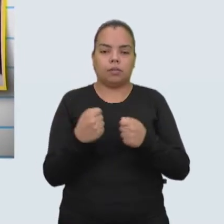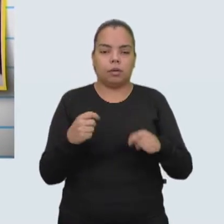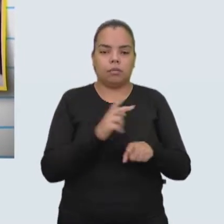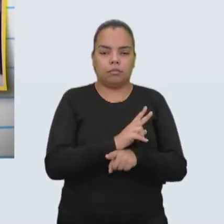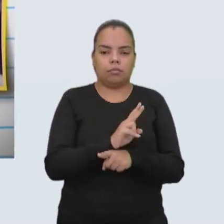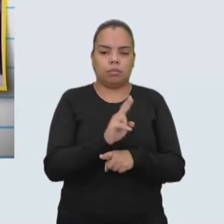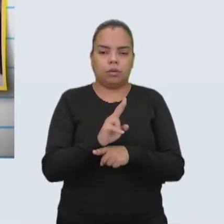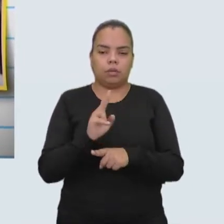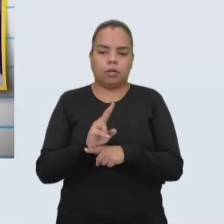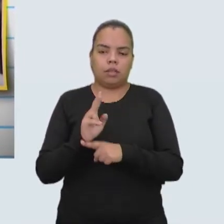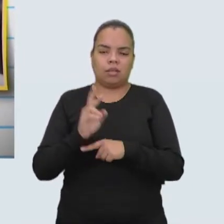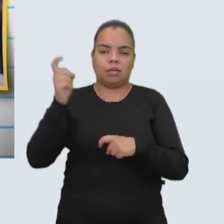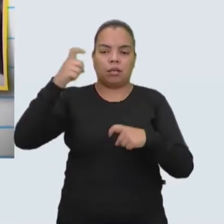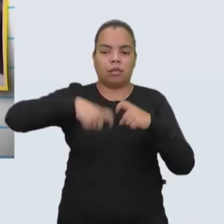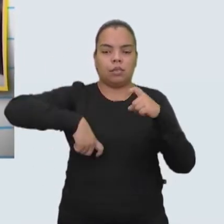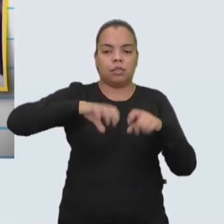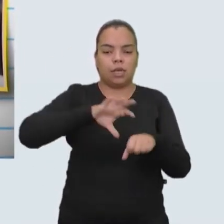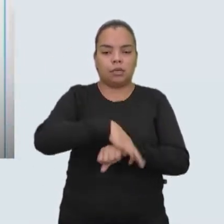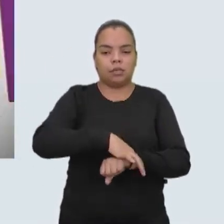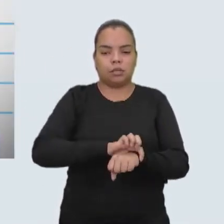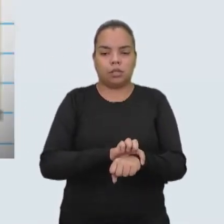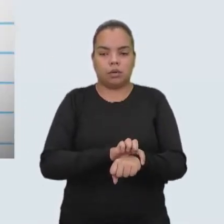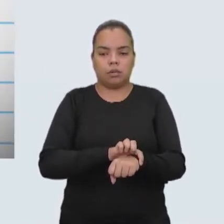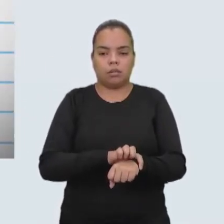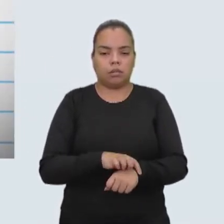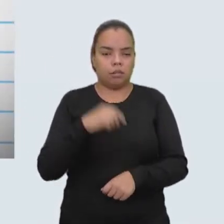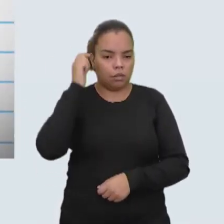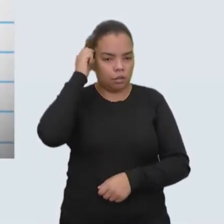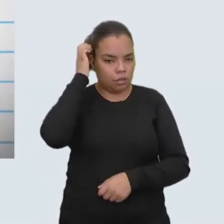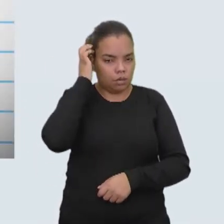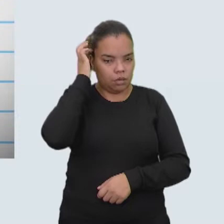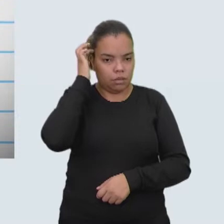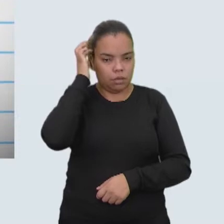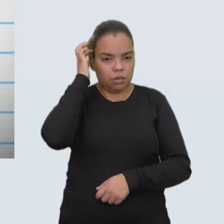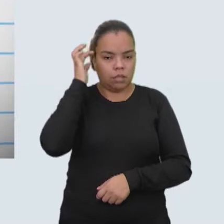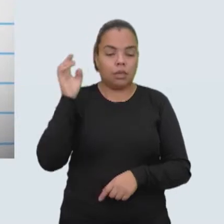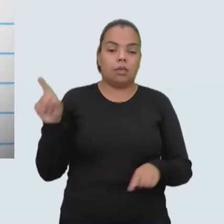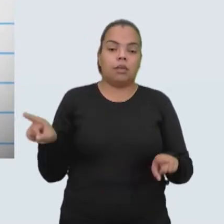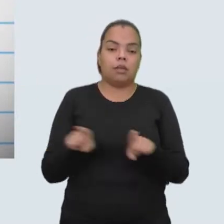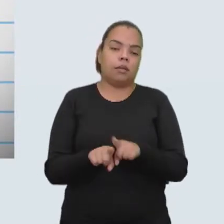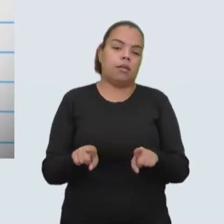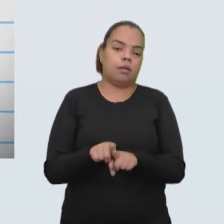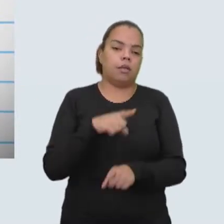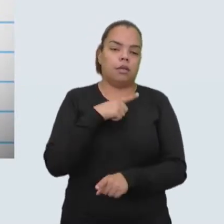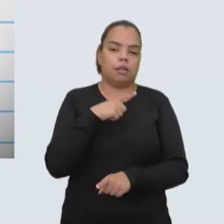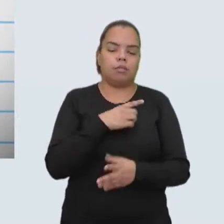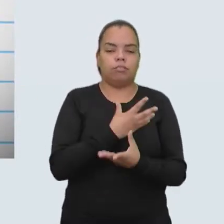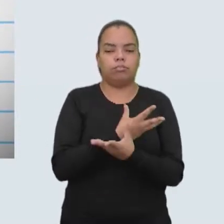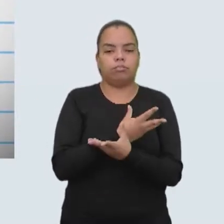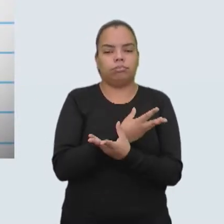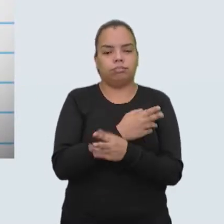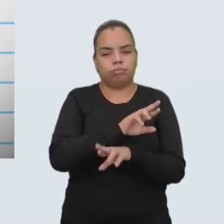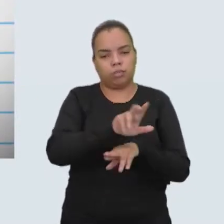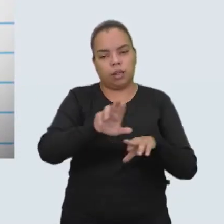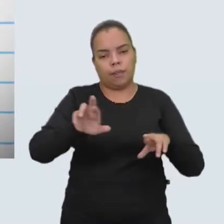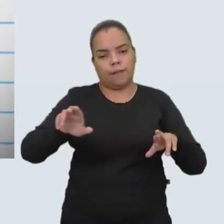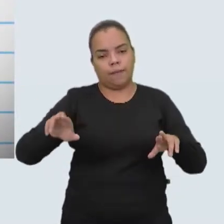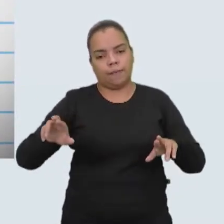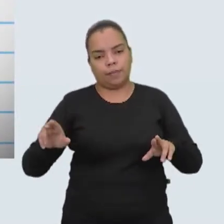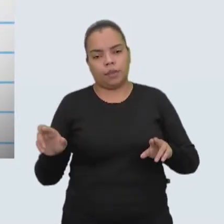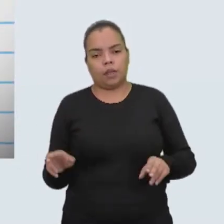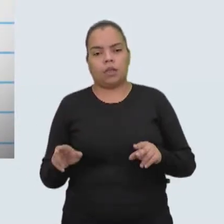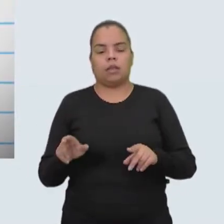relação sexual mais segura. Quanto à educação, ainda há muitas barreiras a serem transpostas. Segundo a